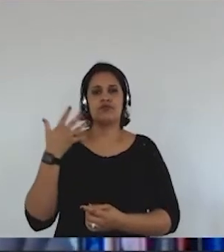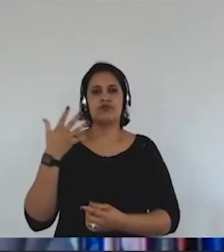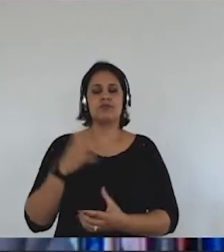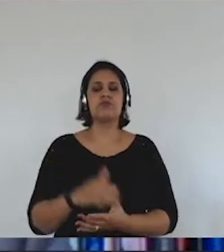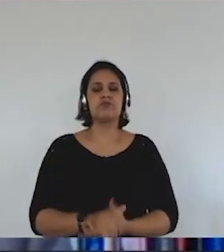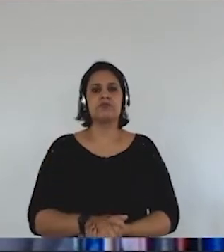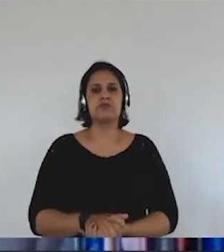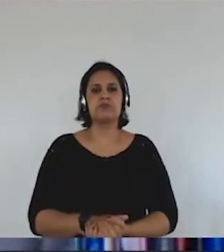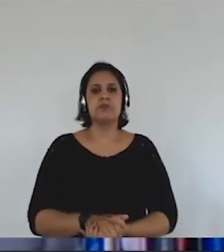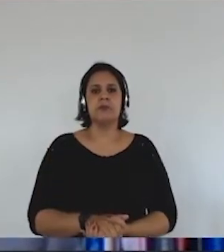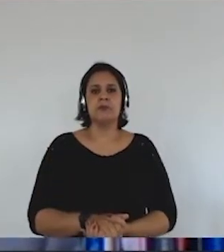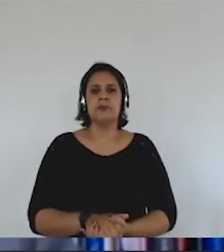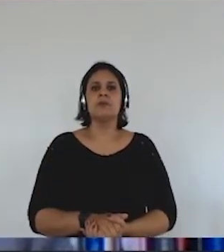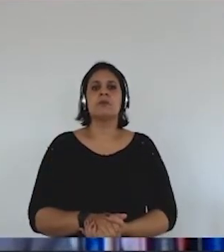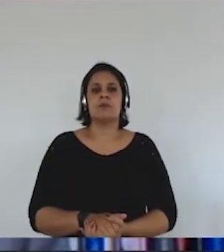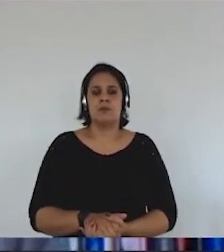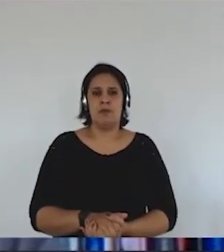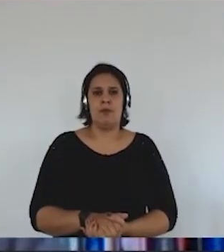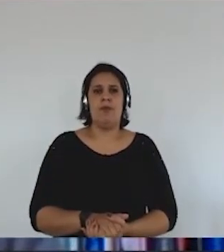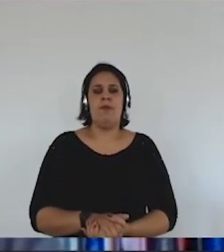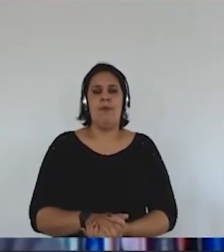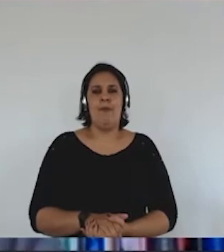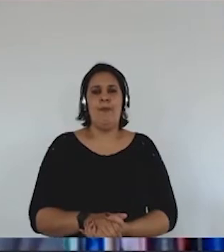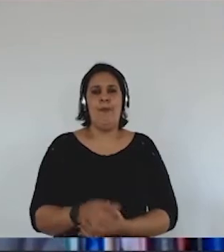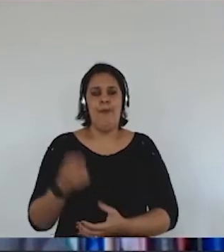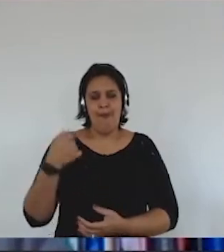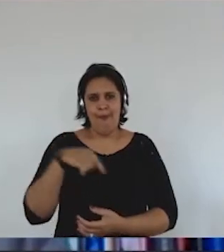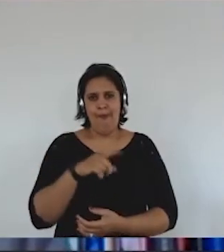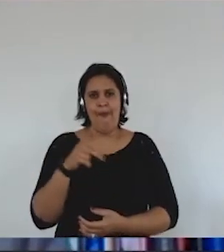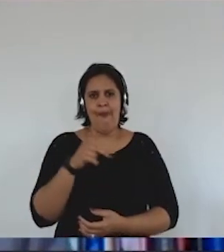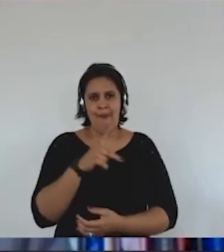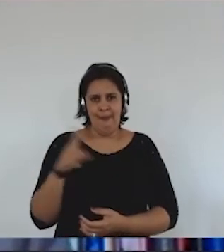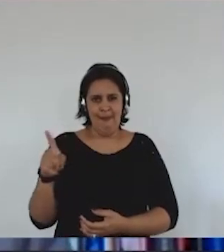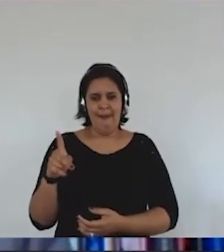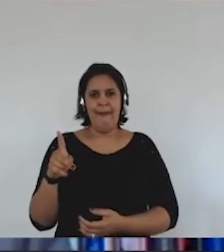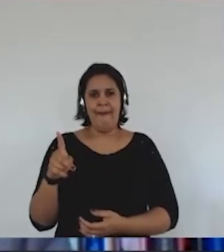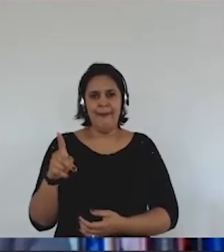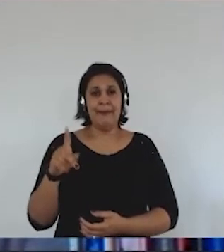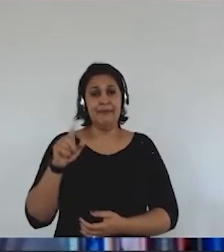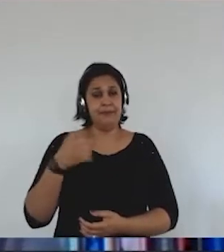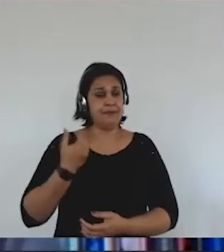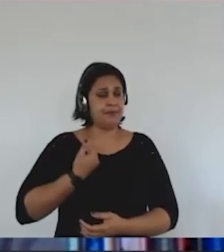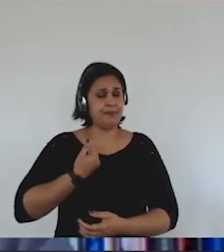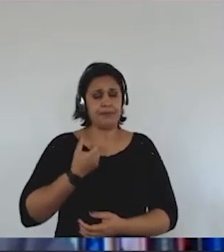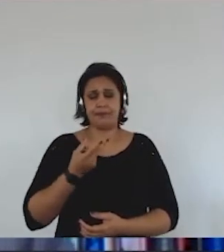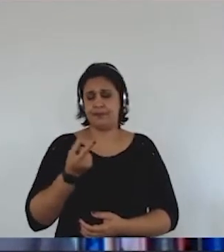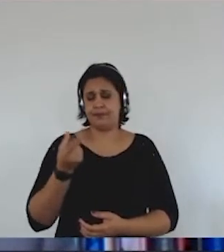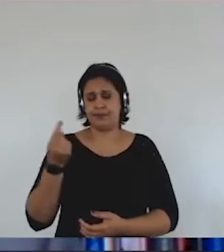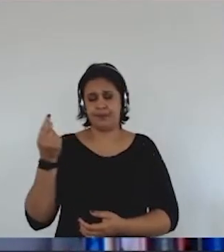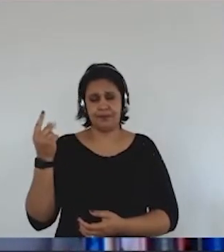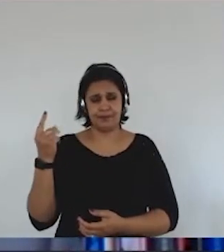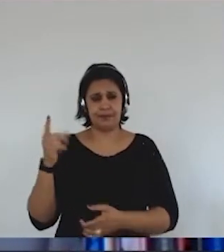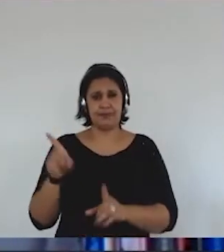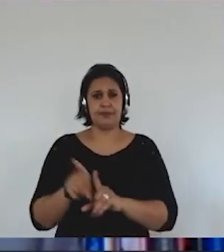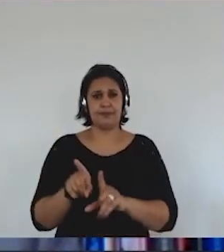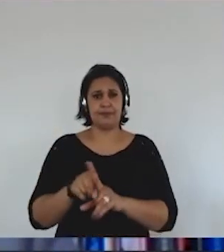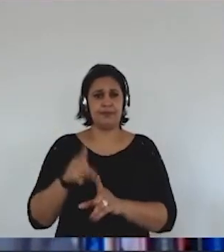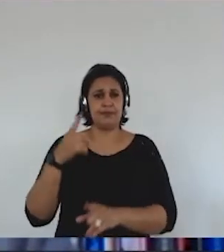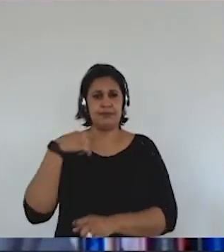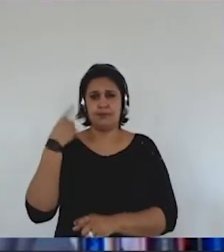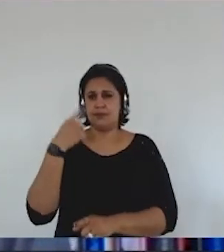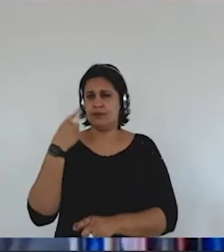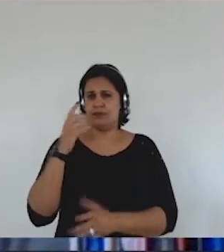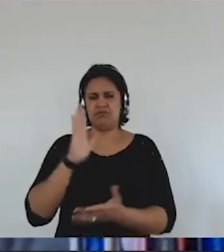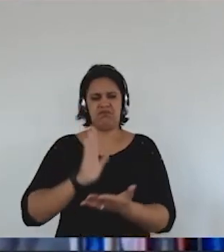Inicialmente, o nosso presidente, que, para além de ser um querido amigo e um grande advogado e procurador do Estado do Maranhão,